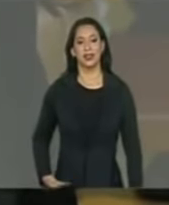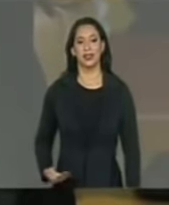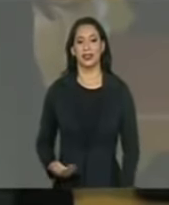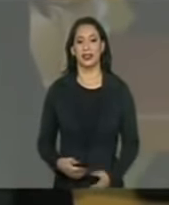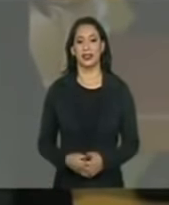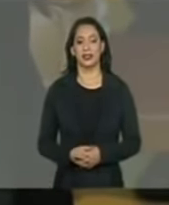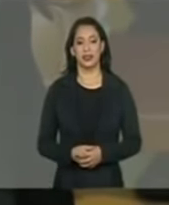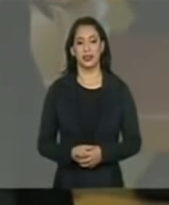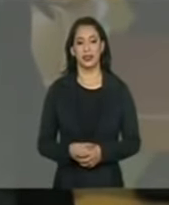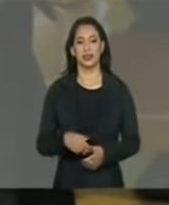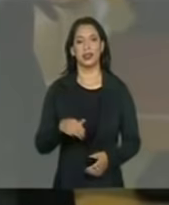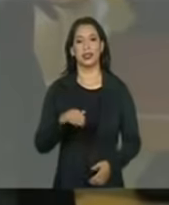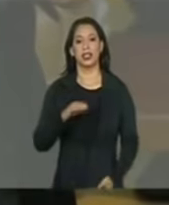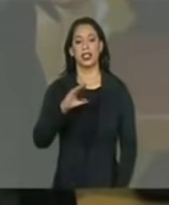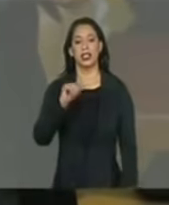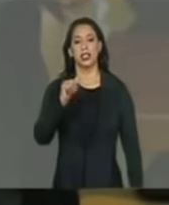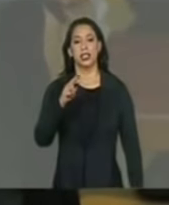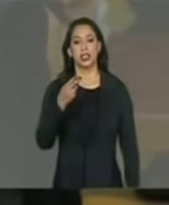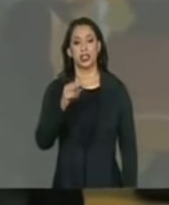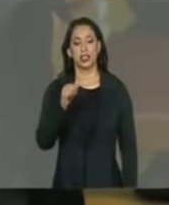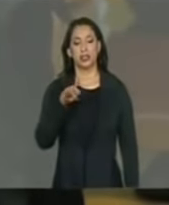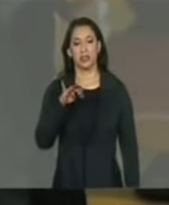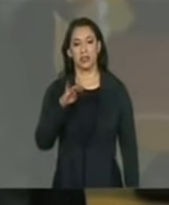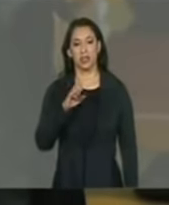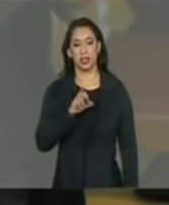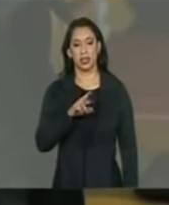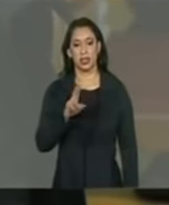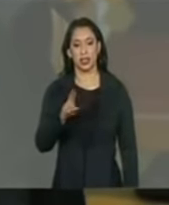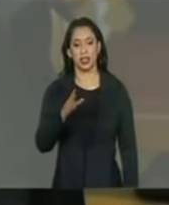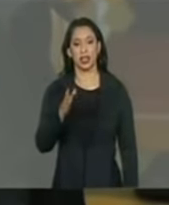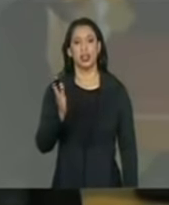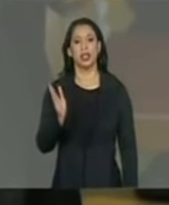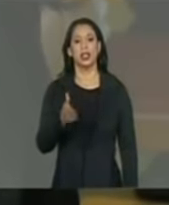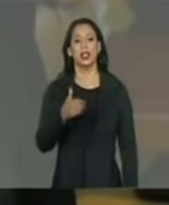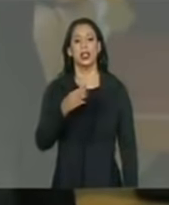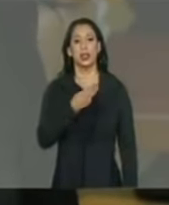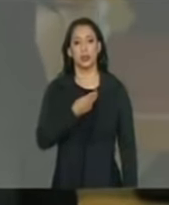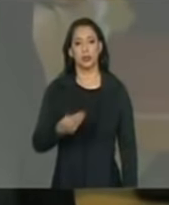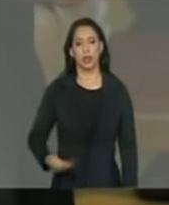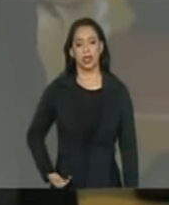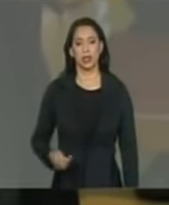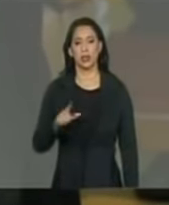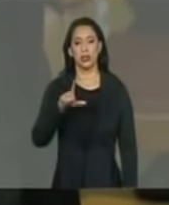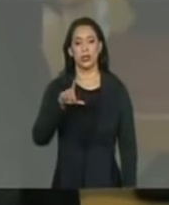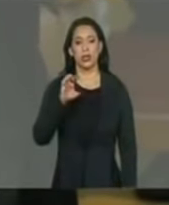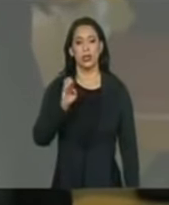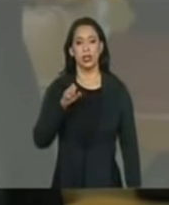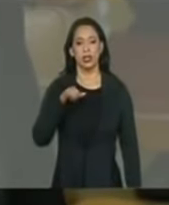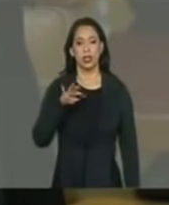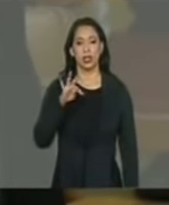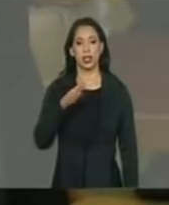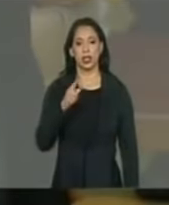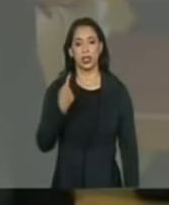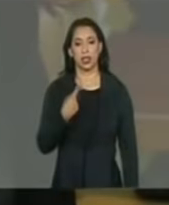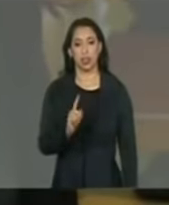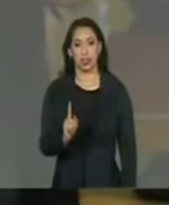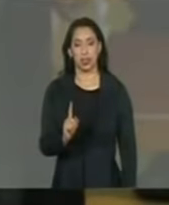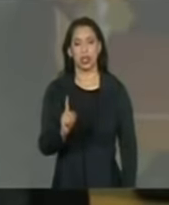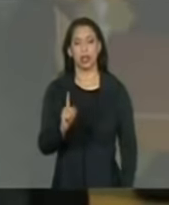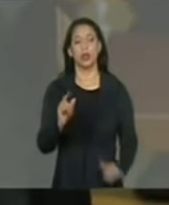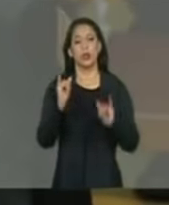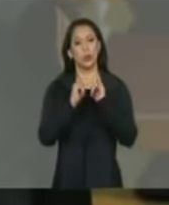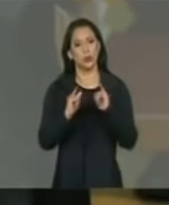o ministro xavier de albuquerque eo ministro leitão de abreu que proclamaram em votos vencedores